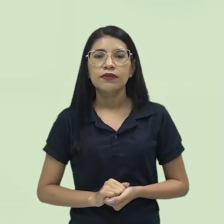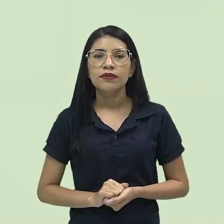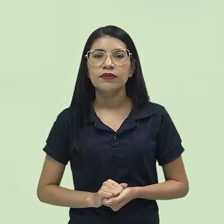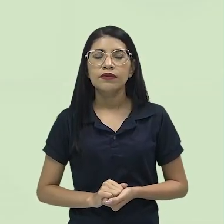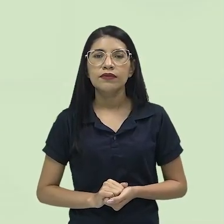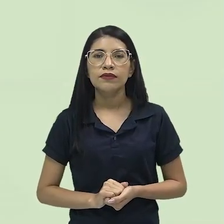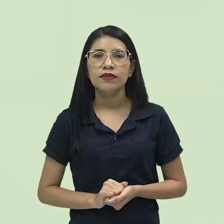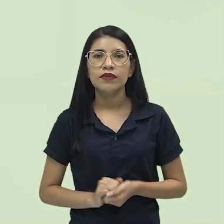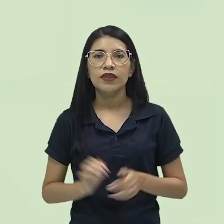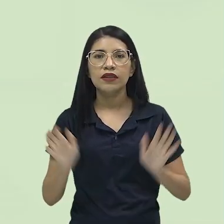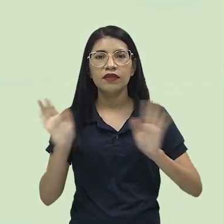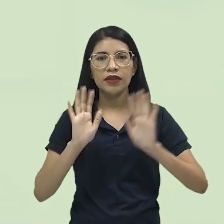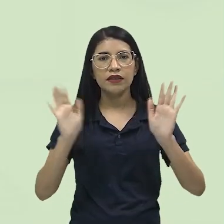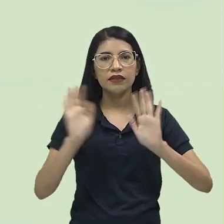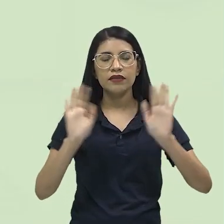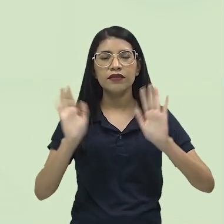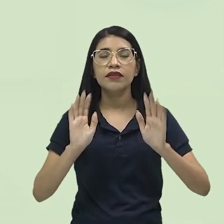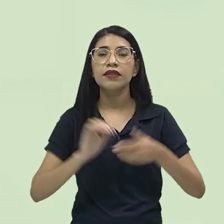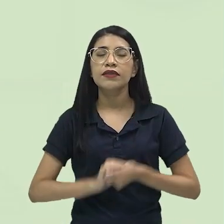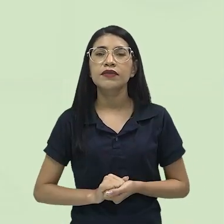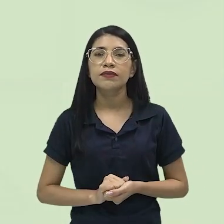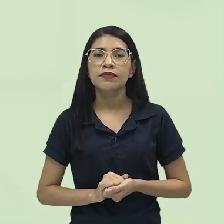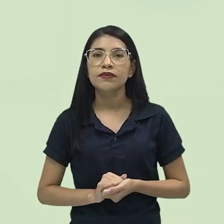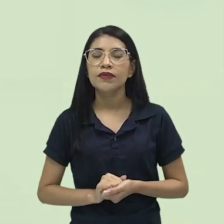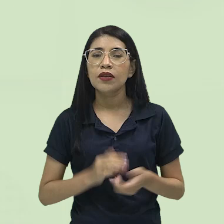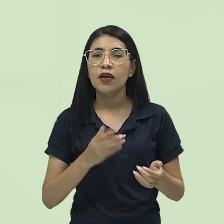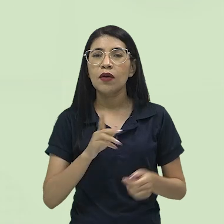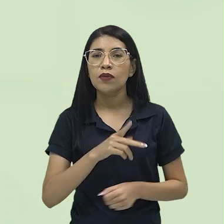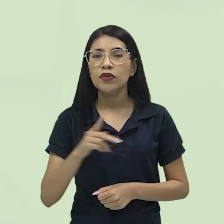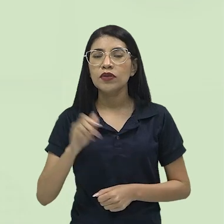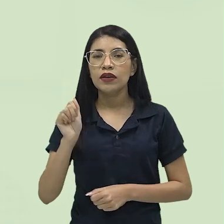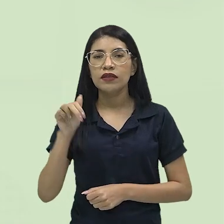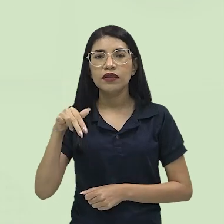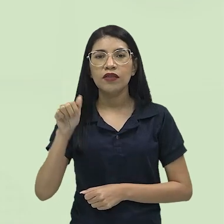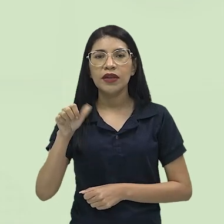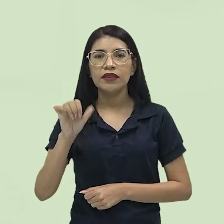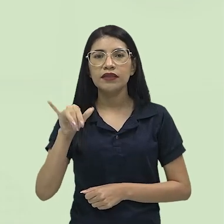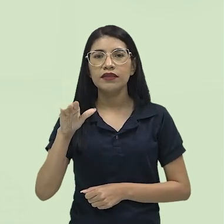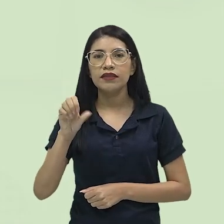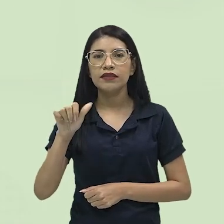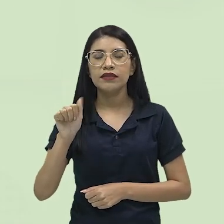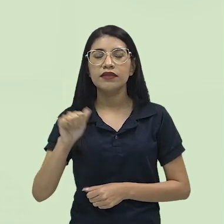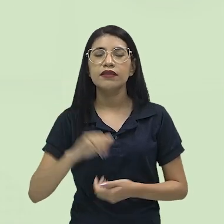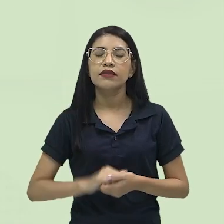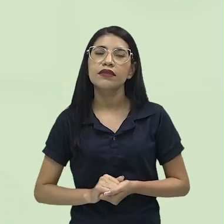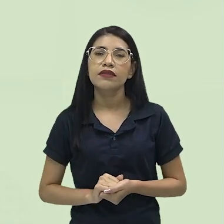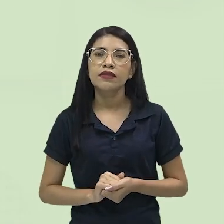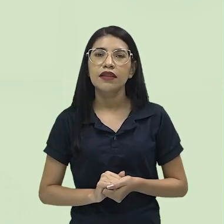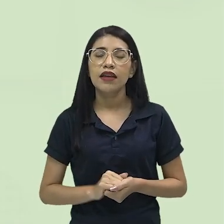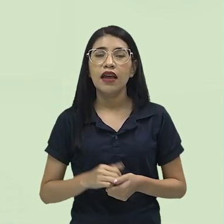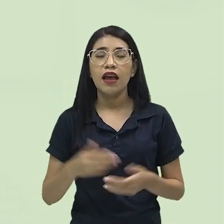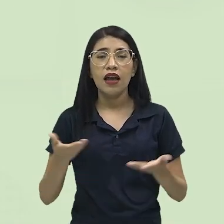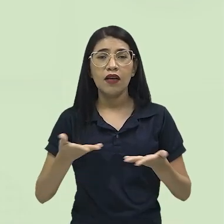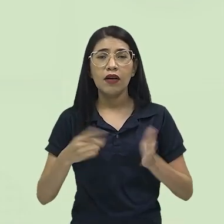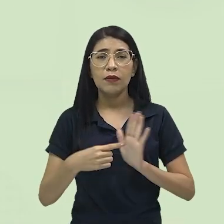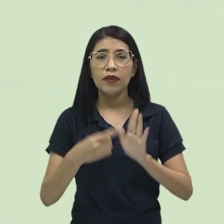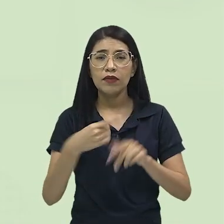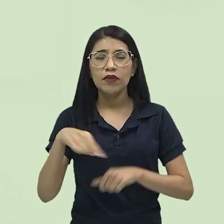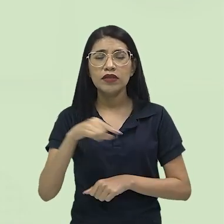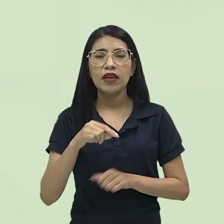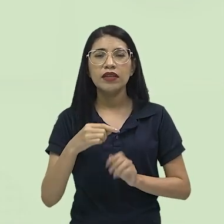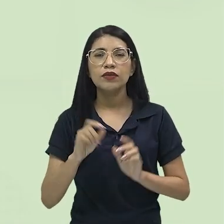Olá, oitavo ano, professor Ananias Carvalho aqui com vocês, de História. Estou aqui para a gente conversar um pouquinho sobre as ruínas